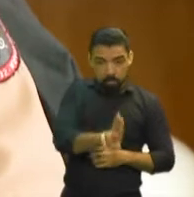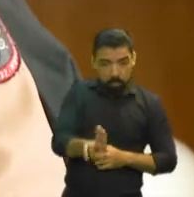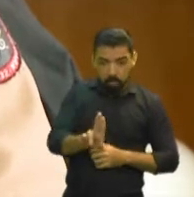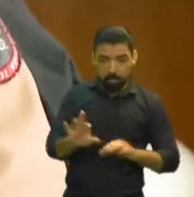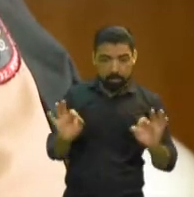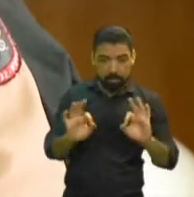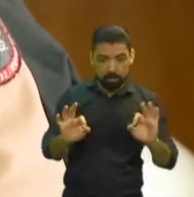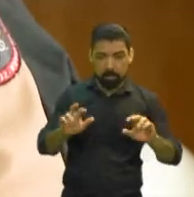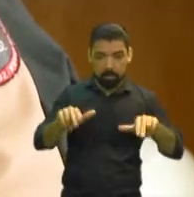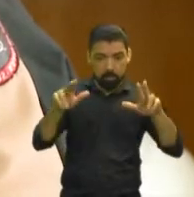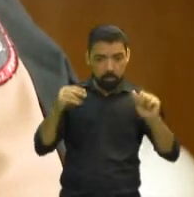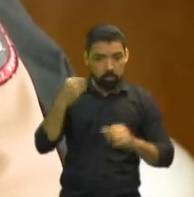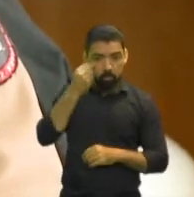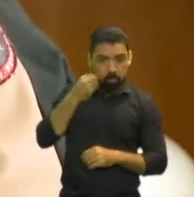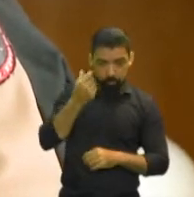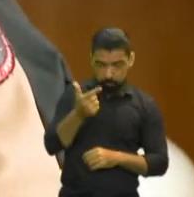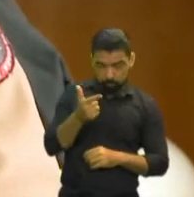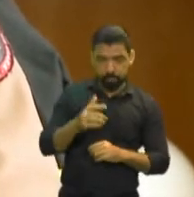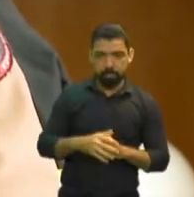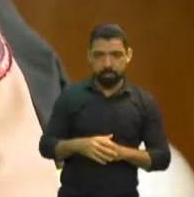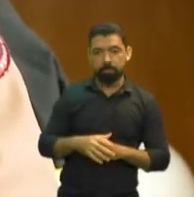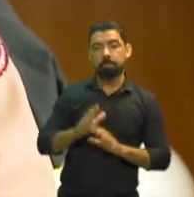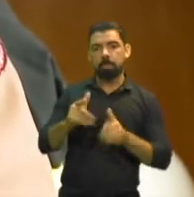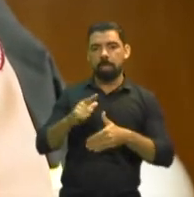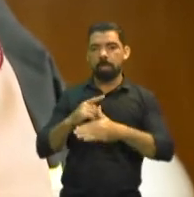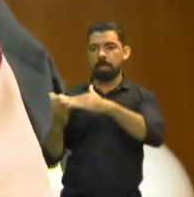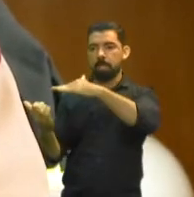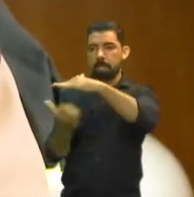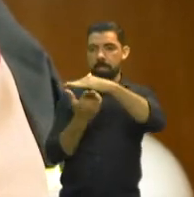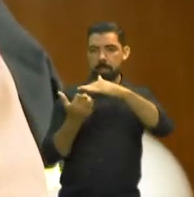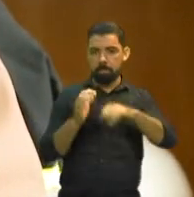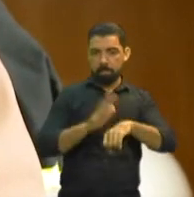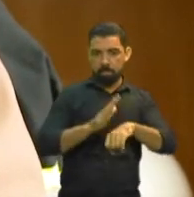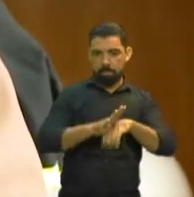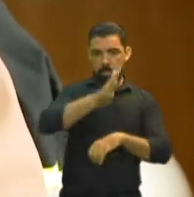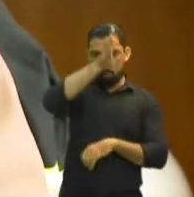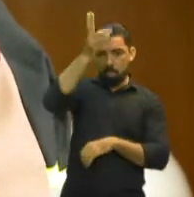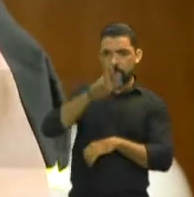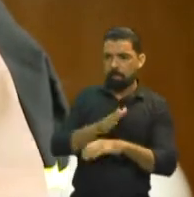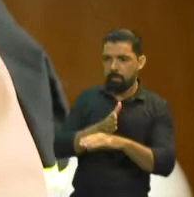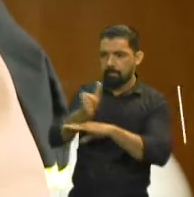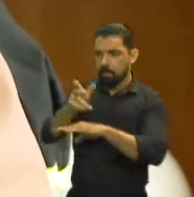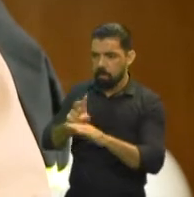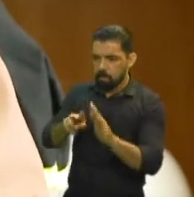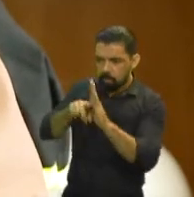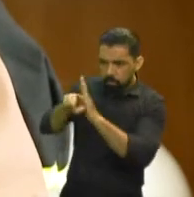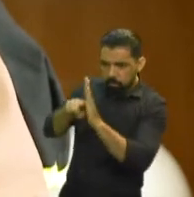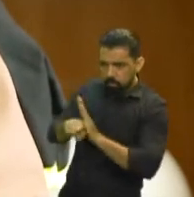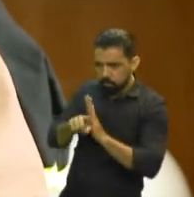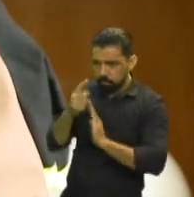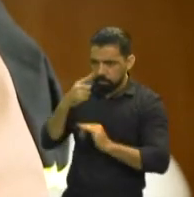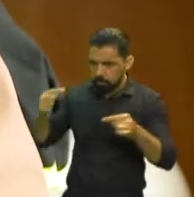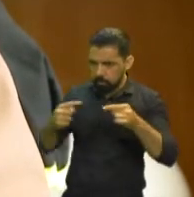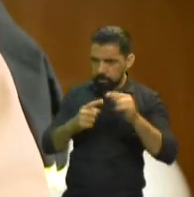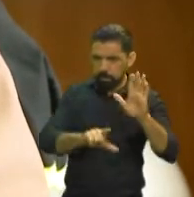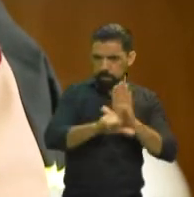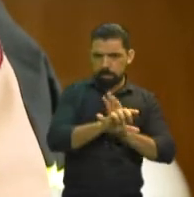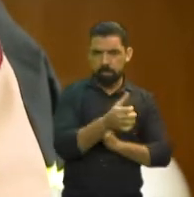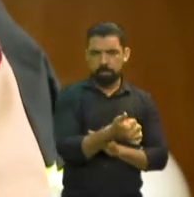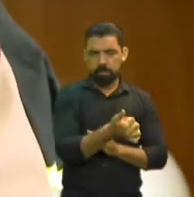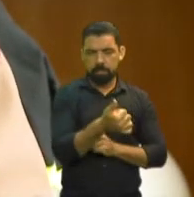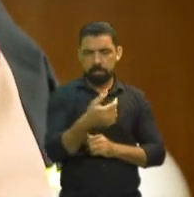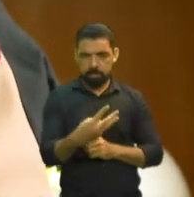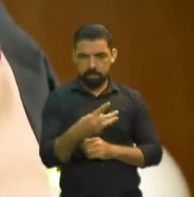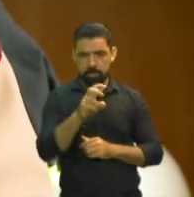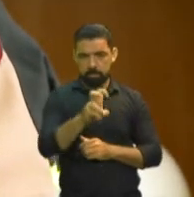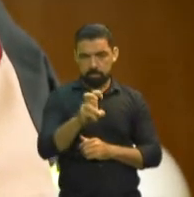que foram vistoriadas pelo Corpo de Bombeiros, as suas condições de segurança contra incêndio obedecem à Lei 13.556, que é o Código de Segurança